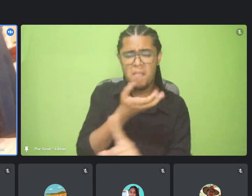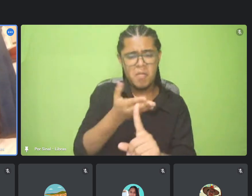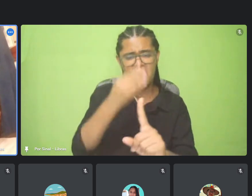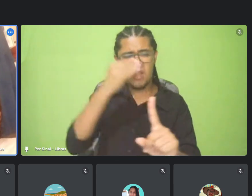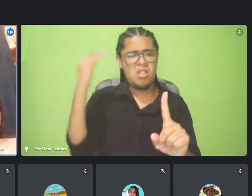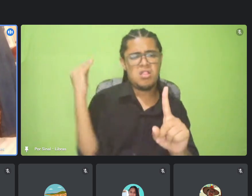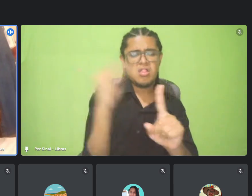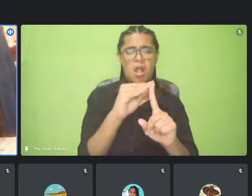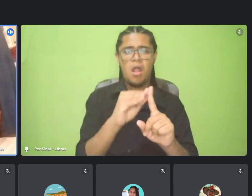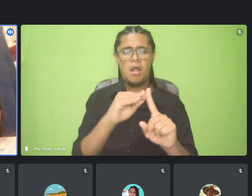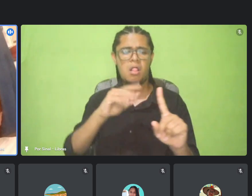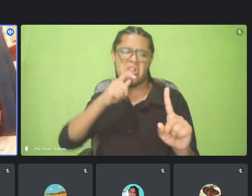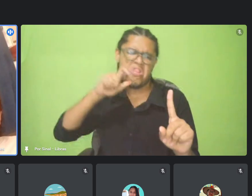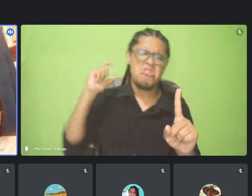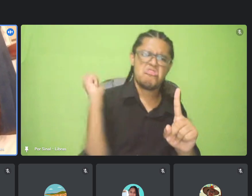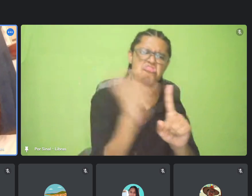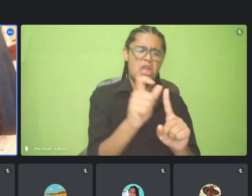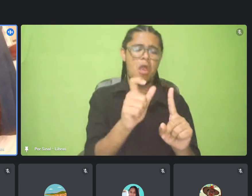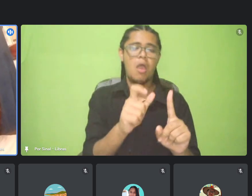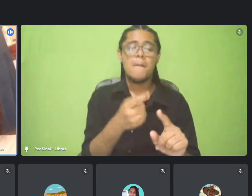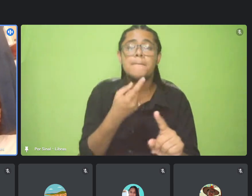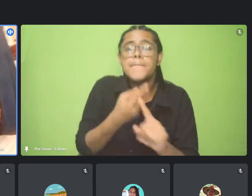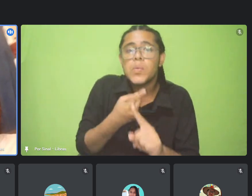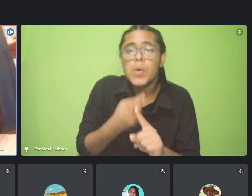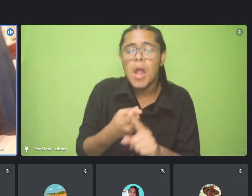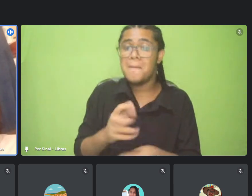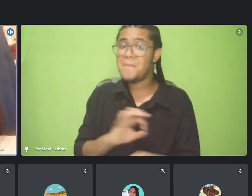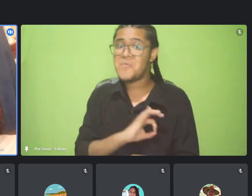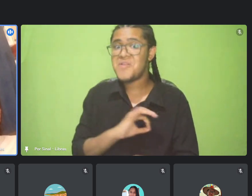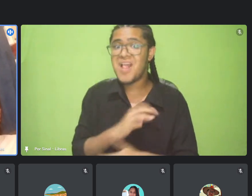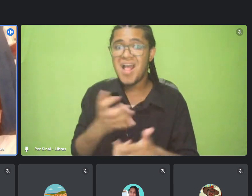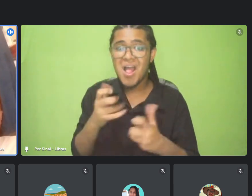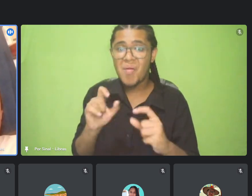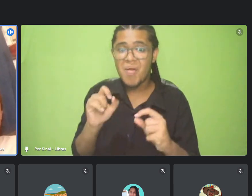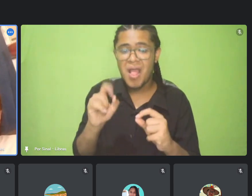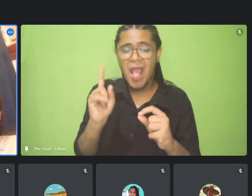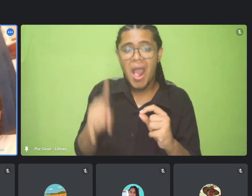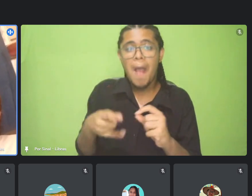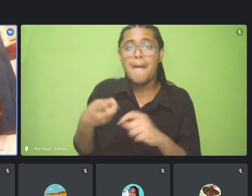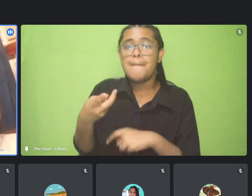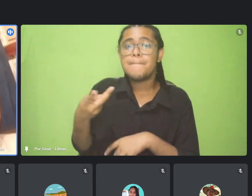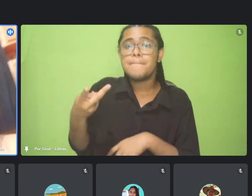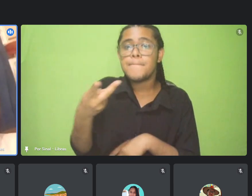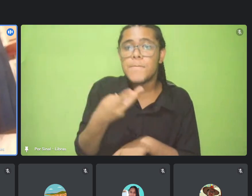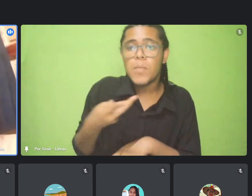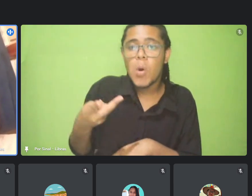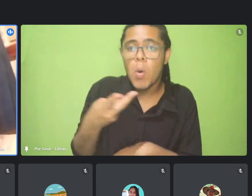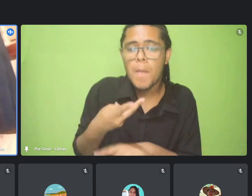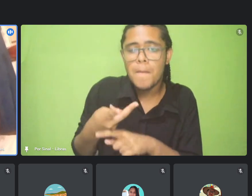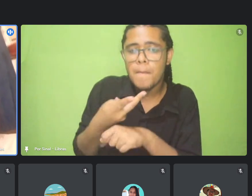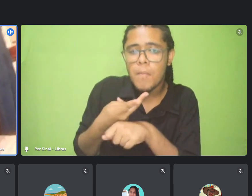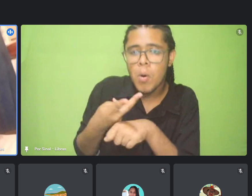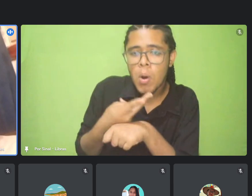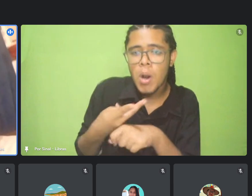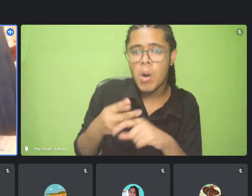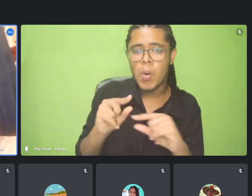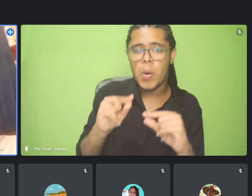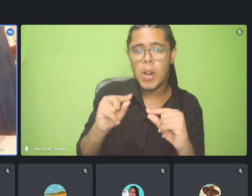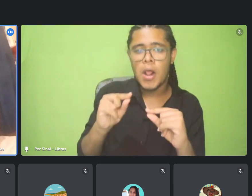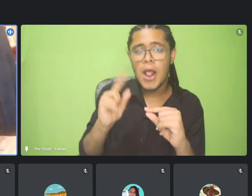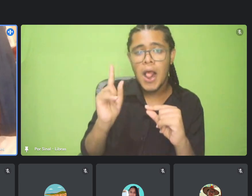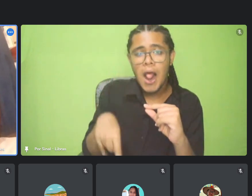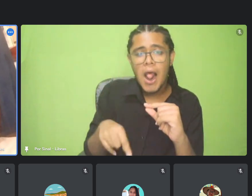publicamente porque eles estão procurando na nossa linguagem uma baga, que é o finalzinho eles enquadram a gente como